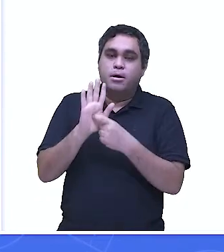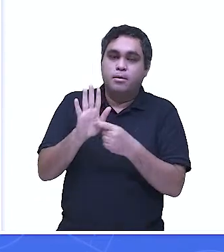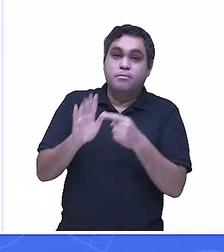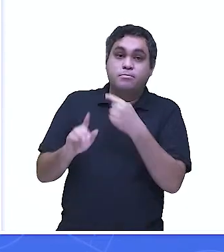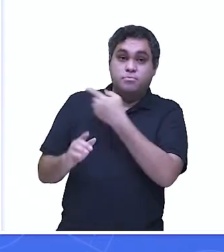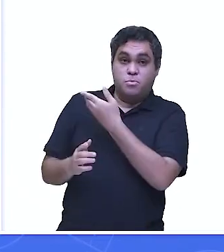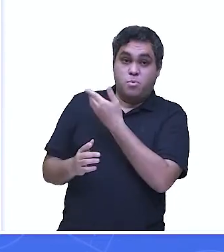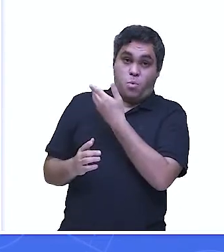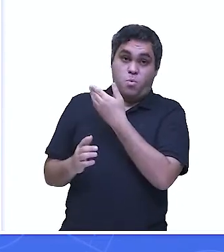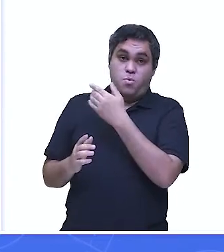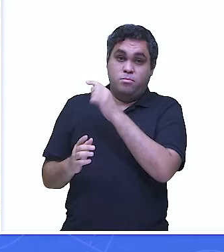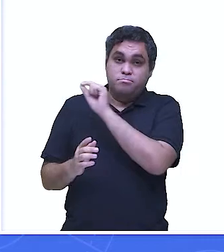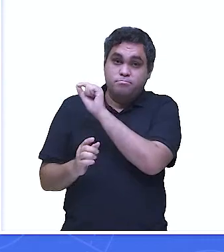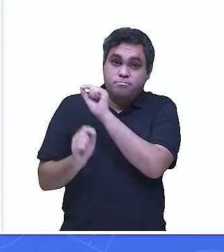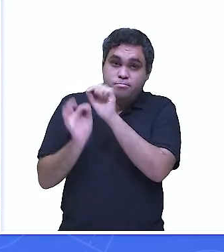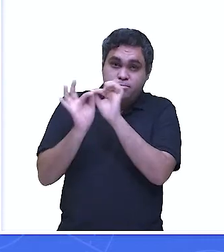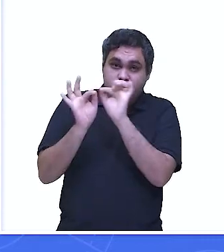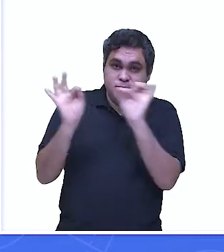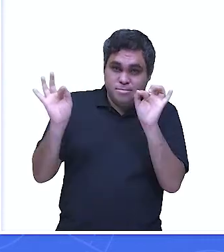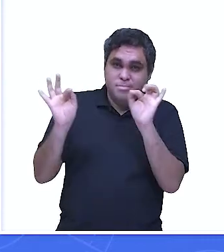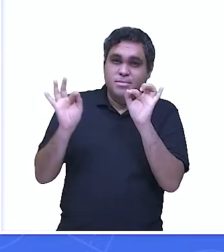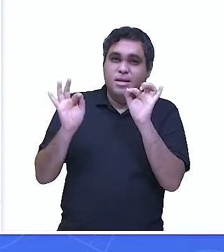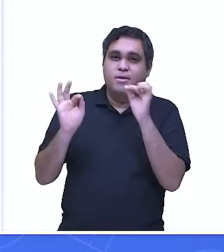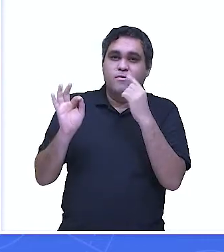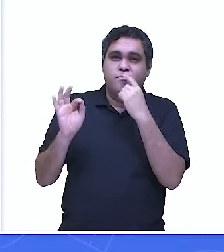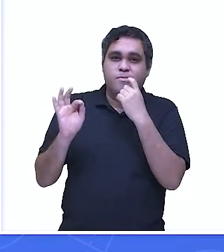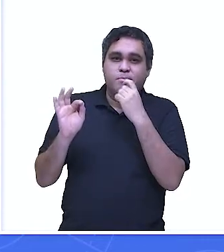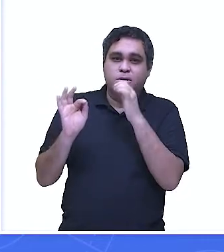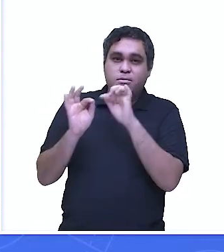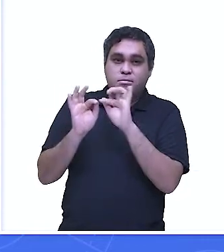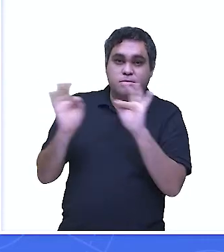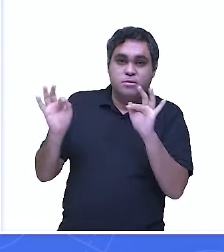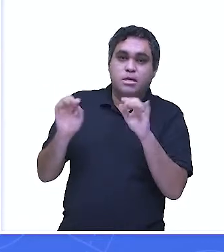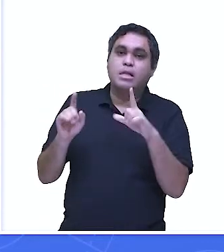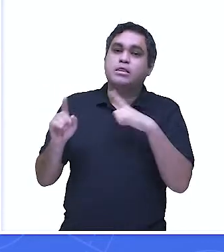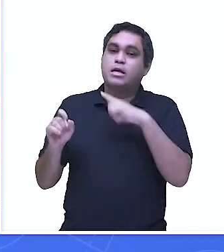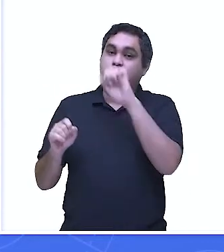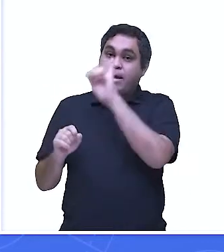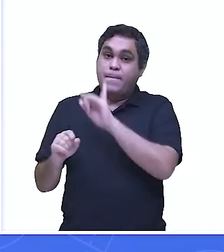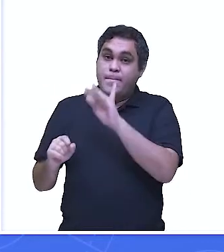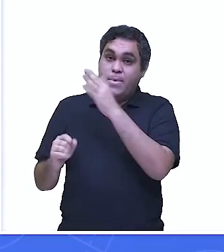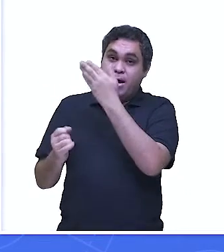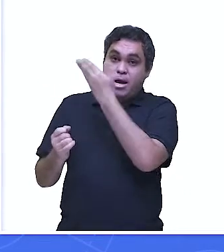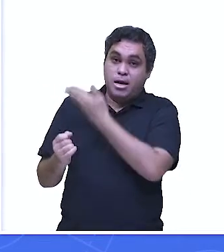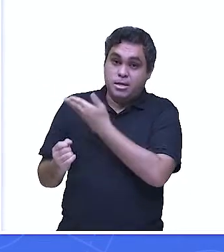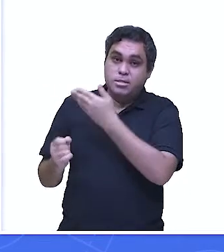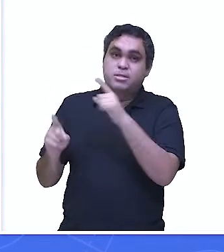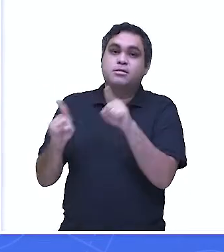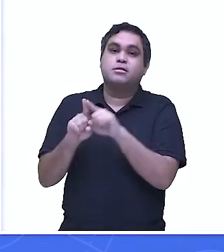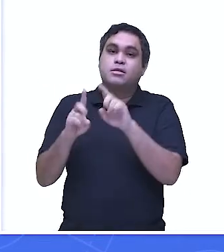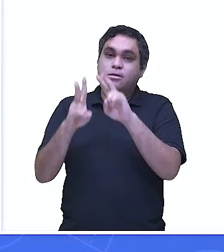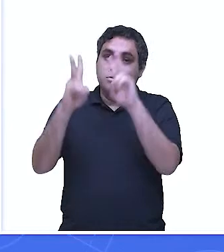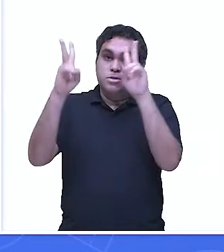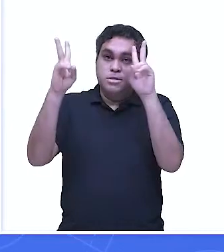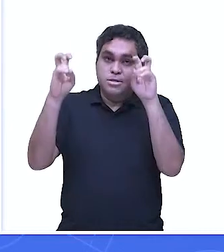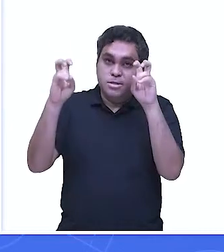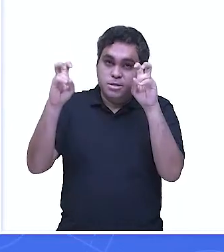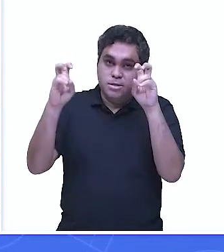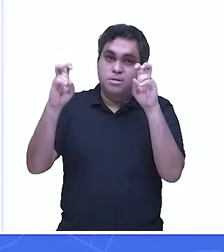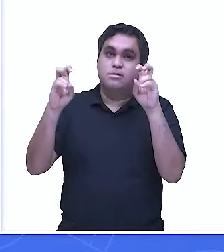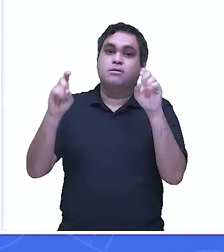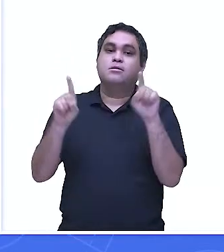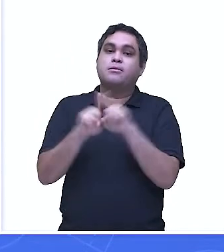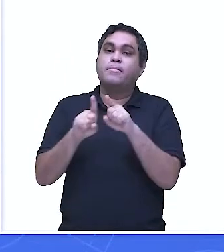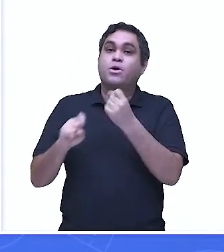entre parênteses, eu tenho uma imagem, eu tenho aqui o título, olha aqui,